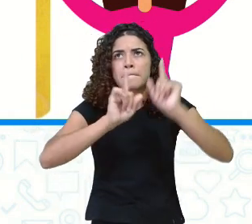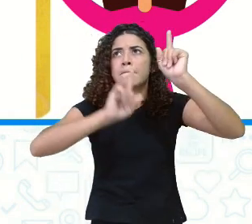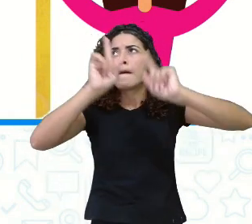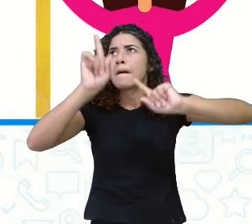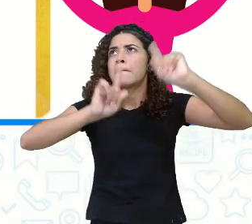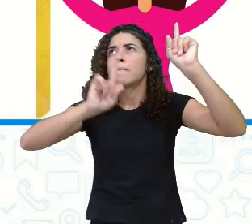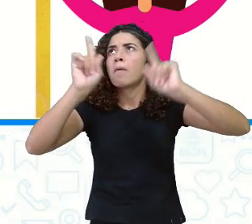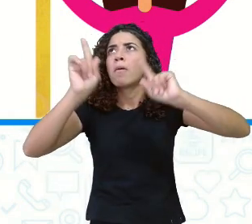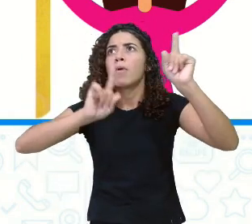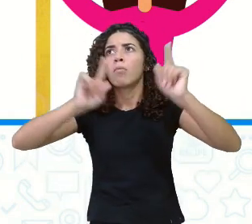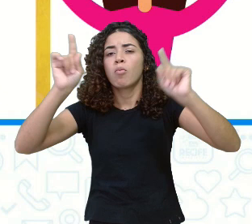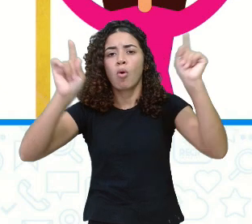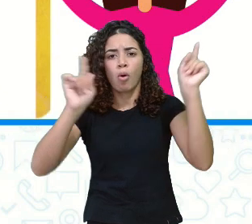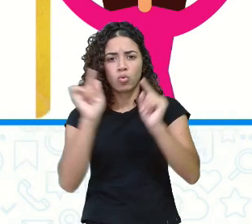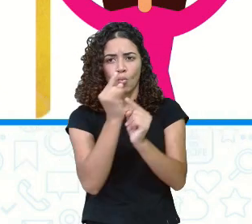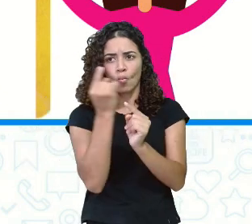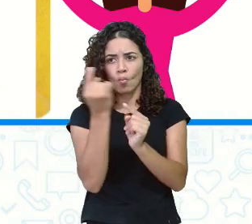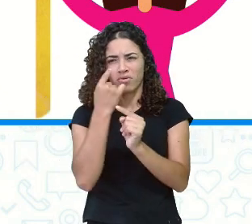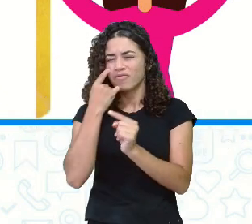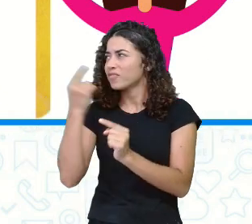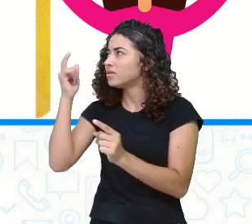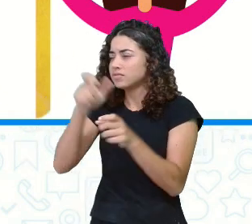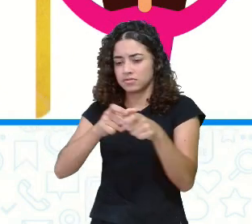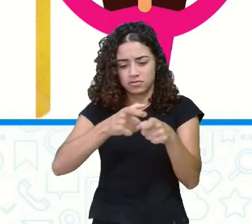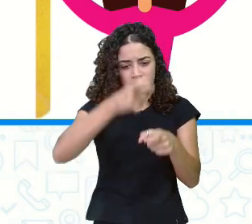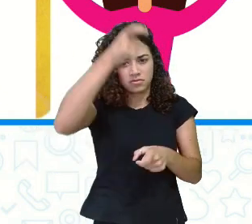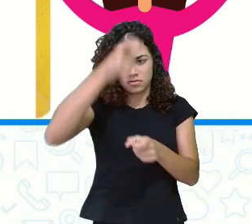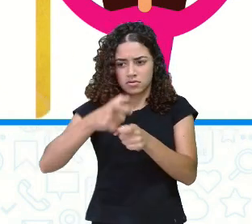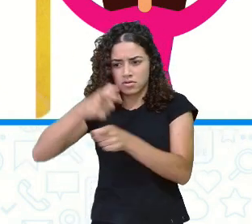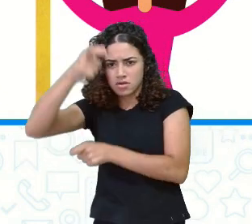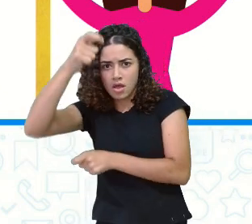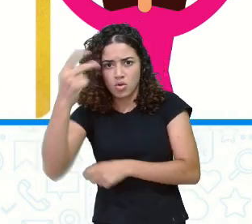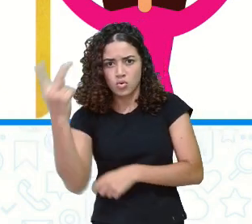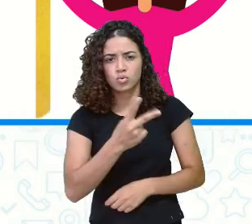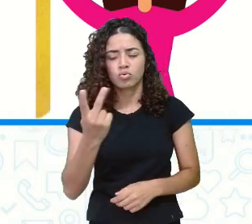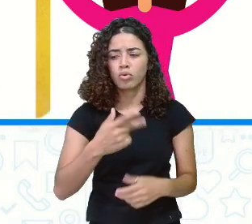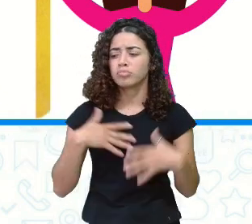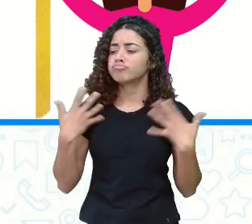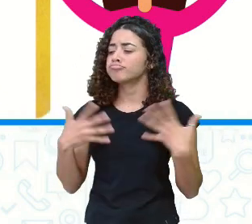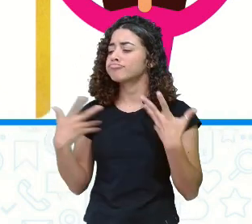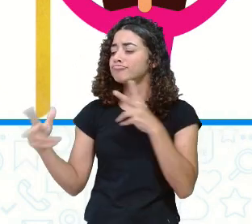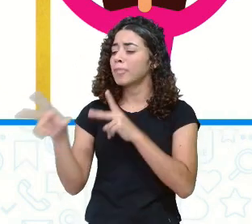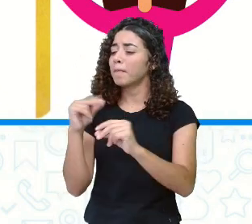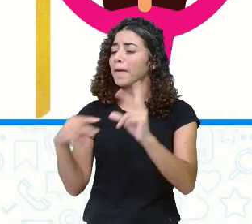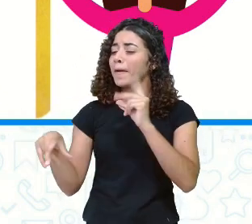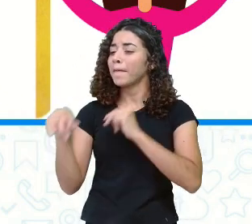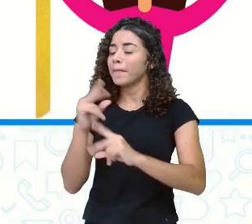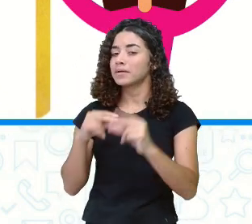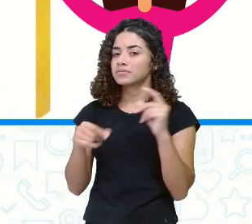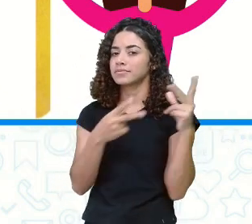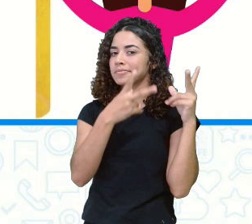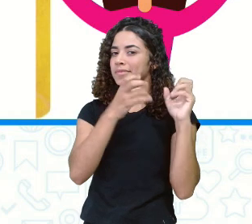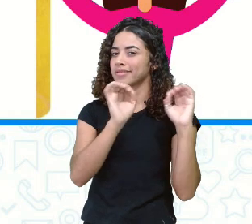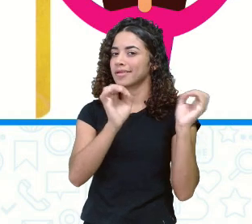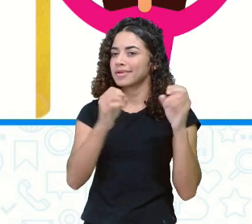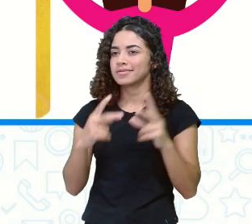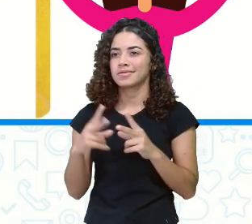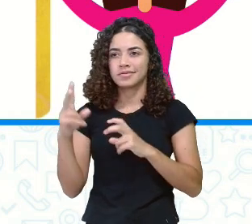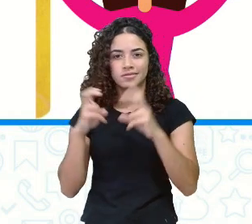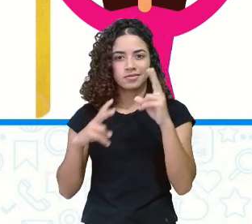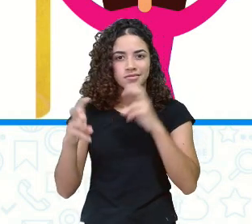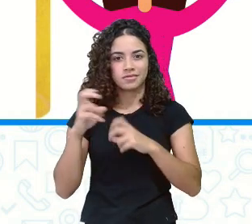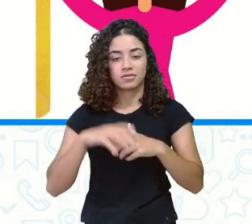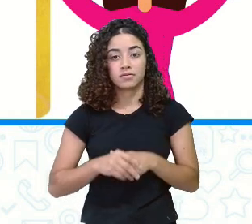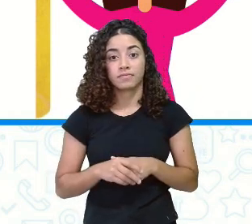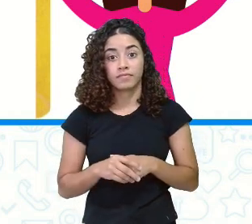furos. As duas aldeãs, de tão empolgadas com o papo, não perceberam que seus pilões